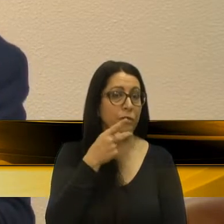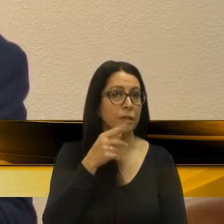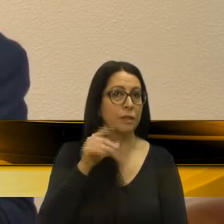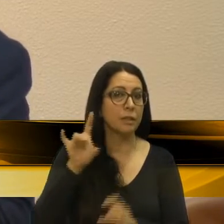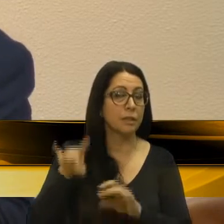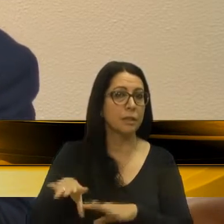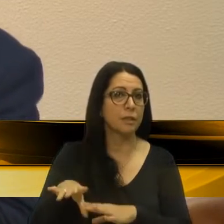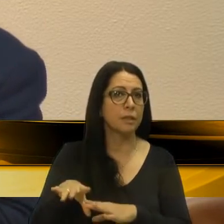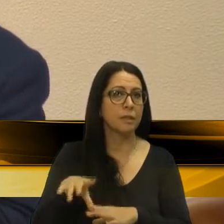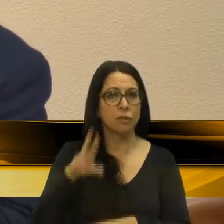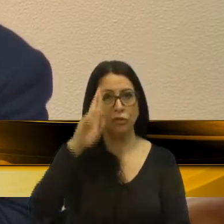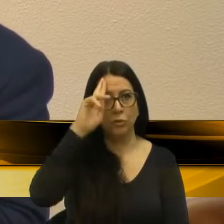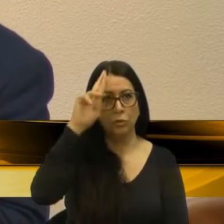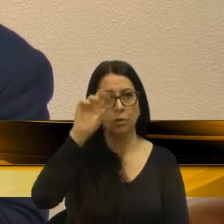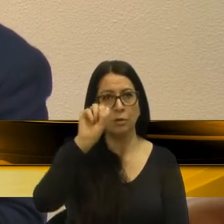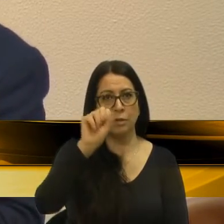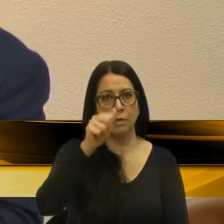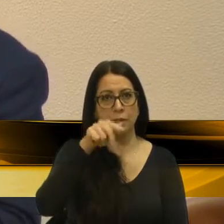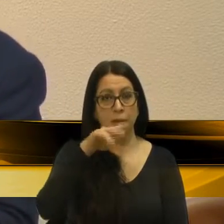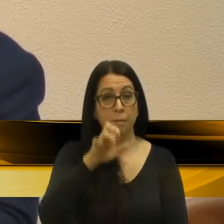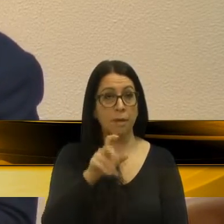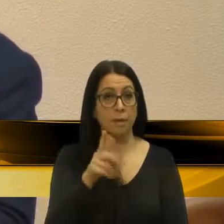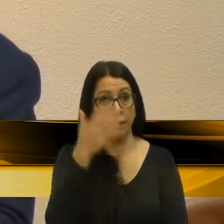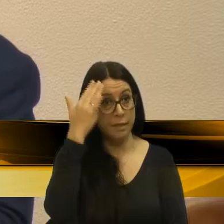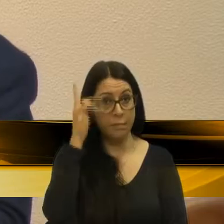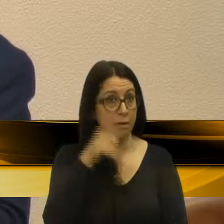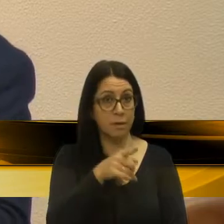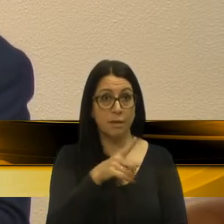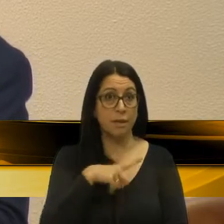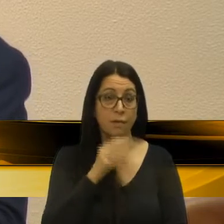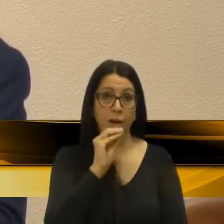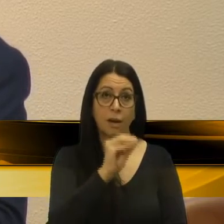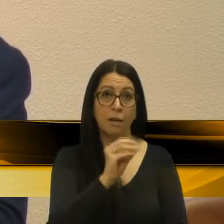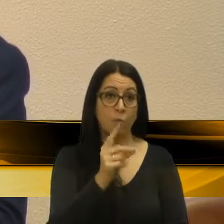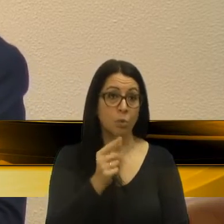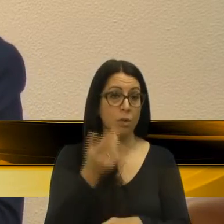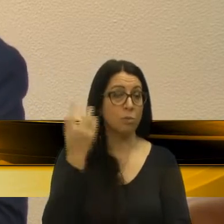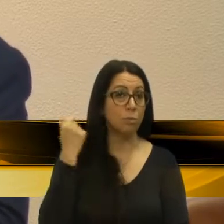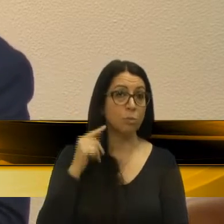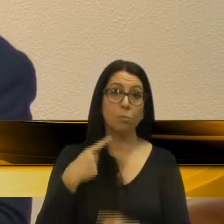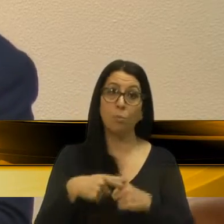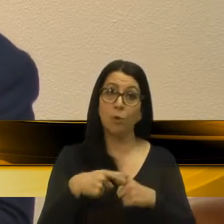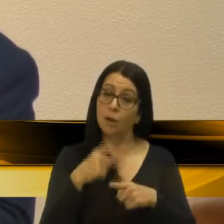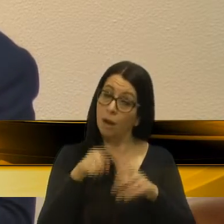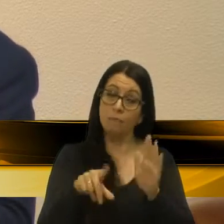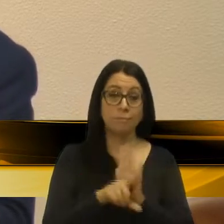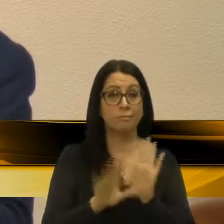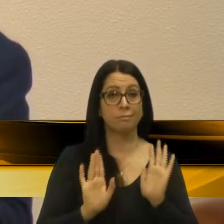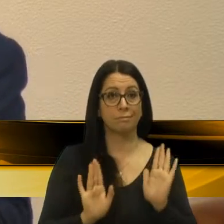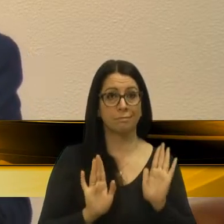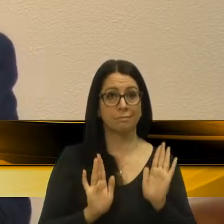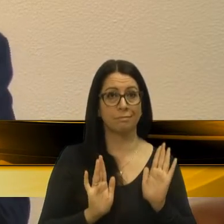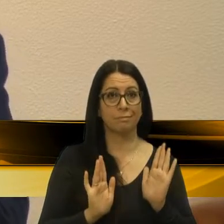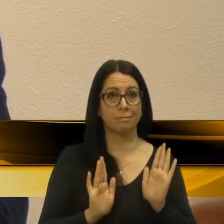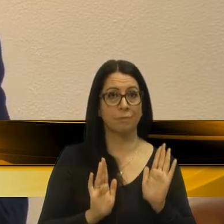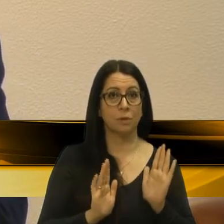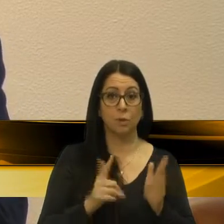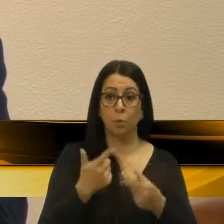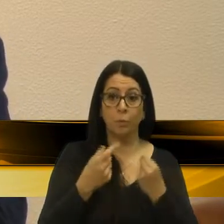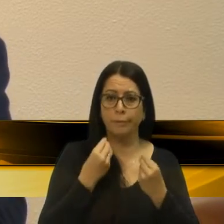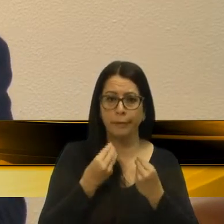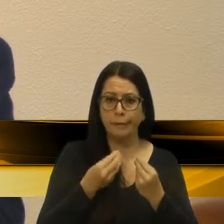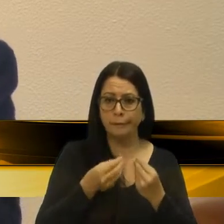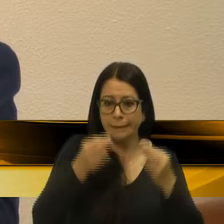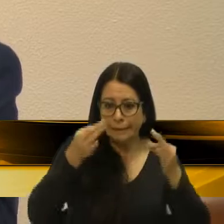da diretora do SAMAI, que ninguém sabia, estava lá, no Diário Oficial Eletrônico já há algum tempo. Por quê? Porque é lei. Então, quando não tem